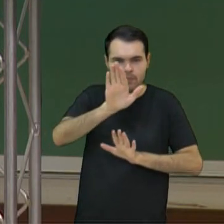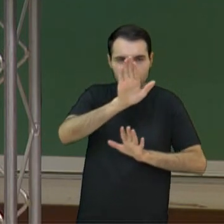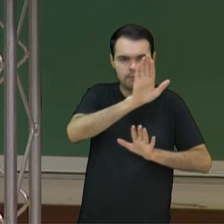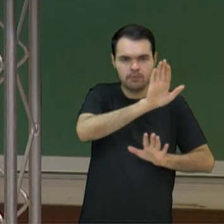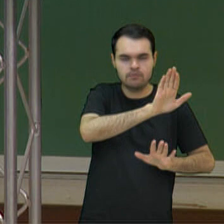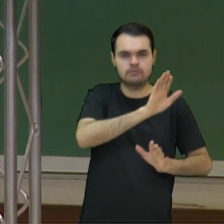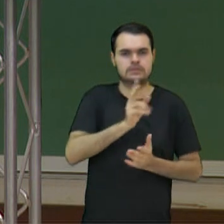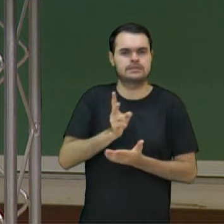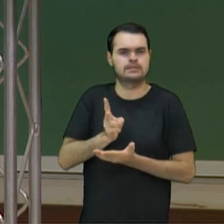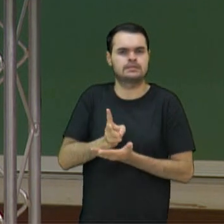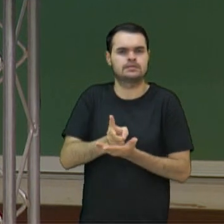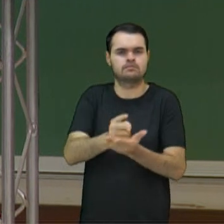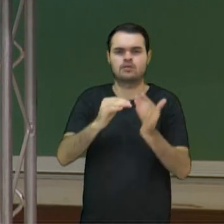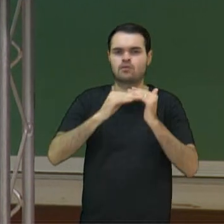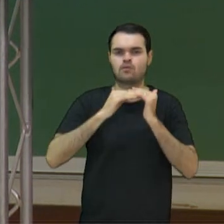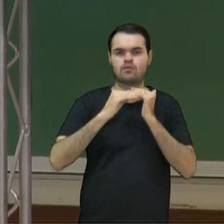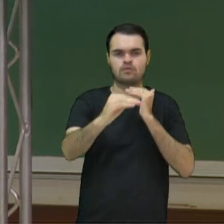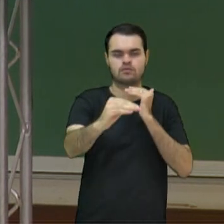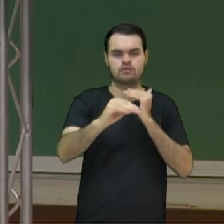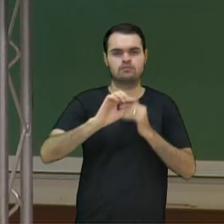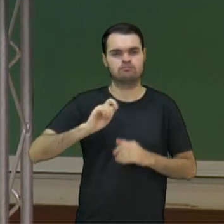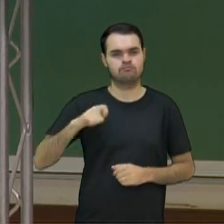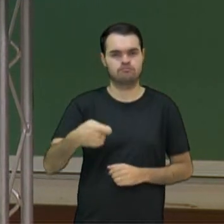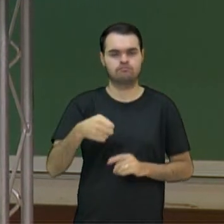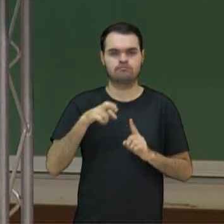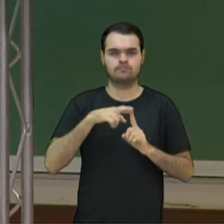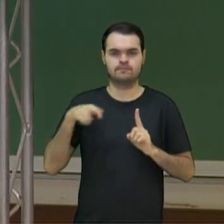é a resistência.